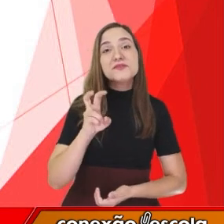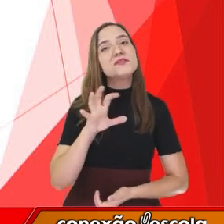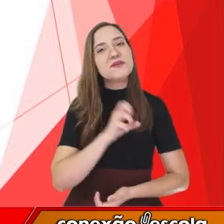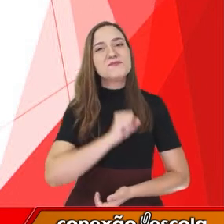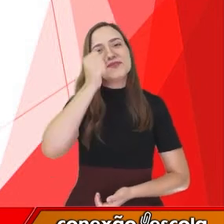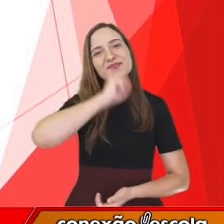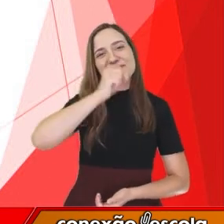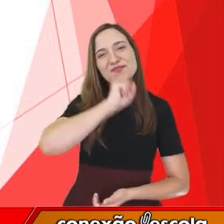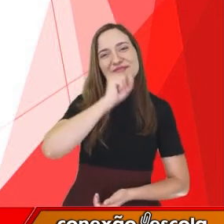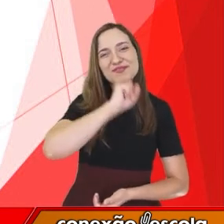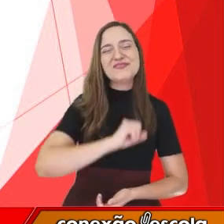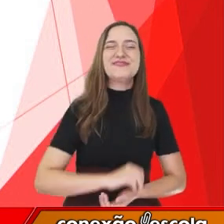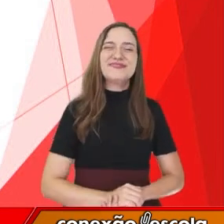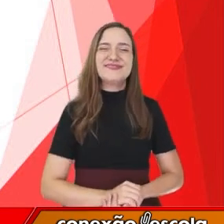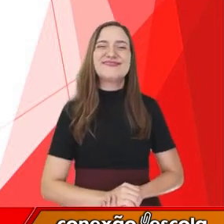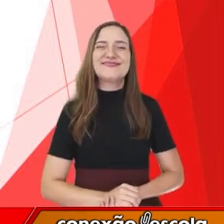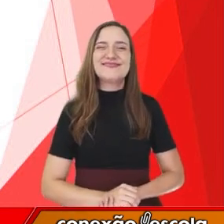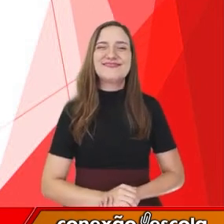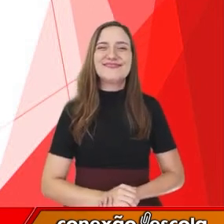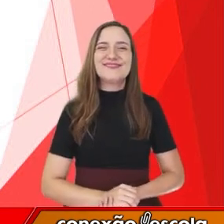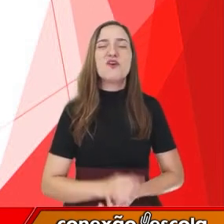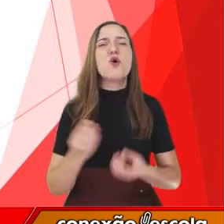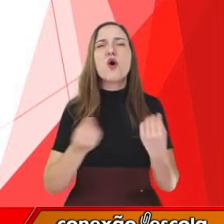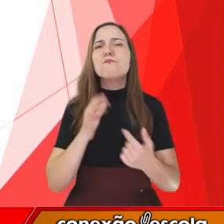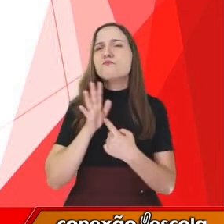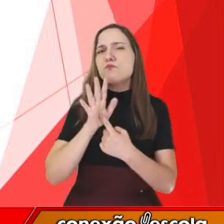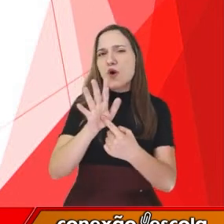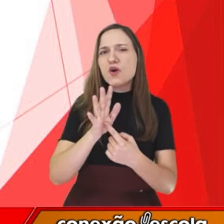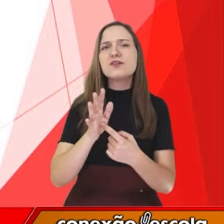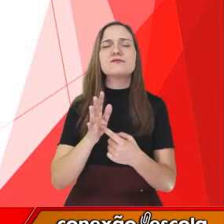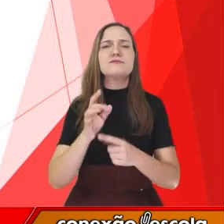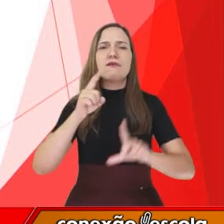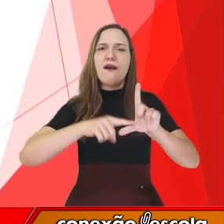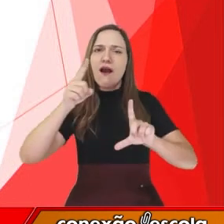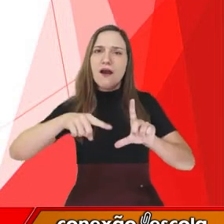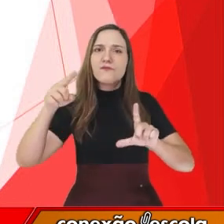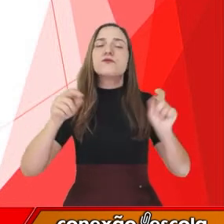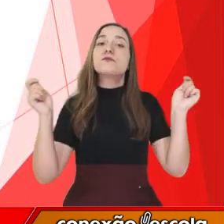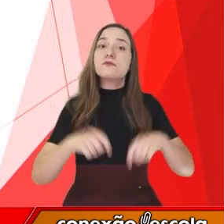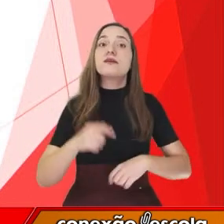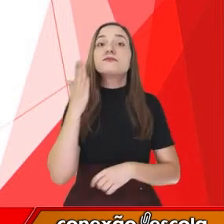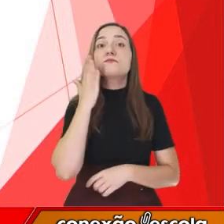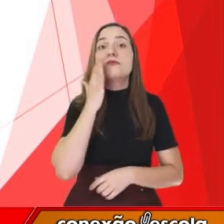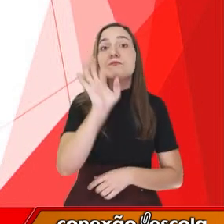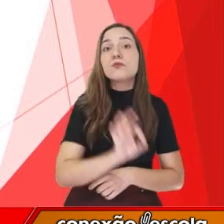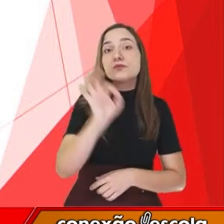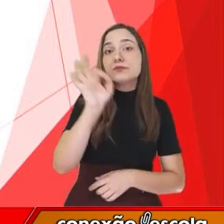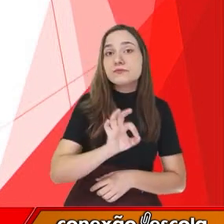15 sorvete. Para representar essa situação, podemos usar a